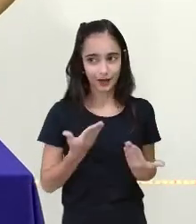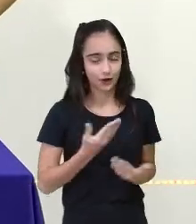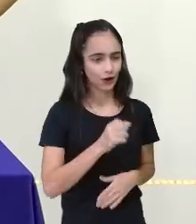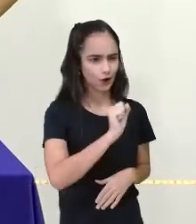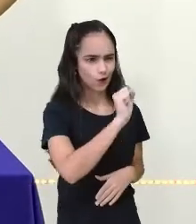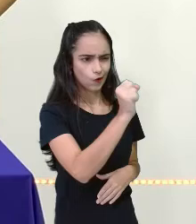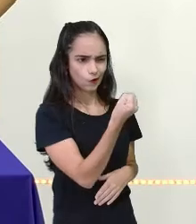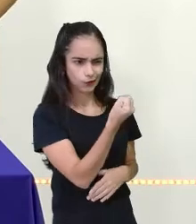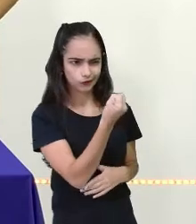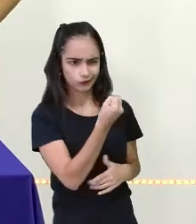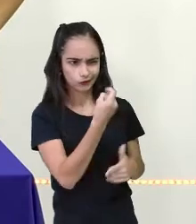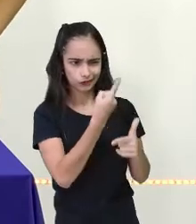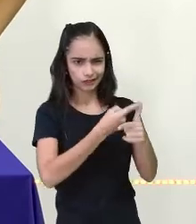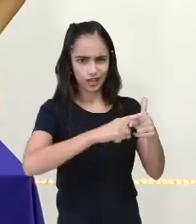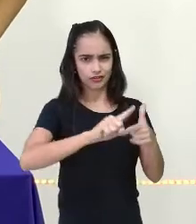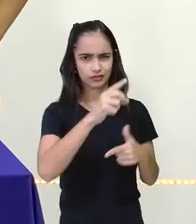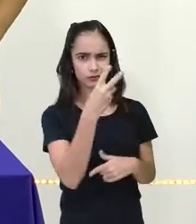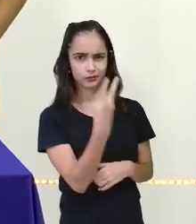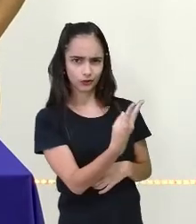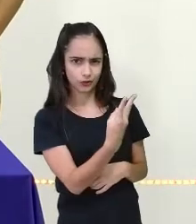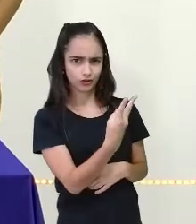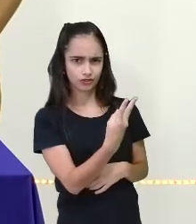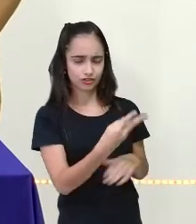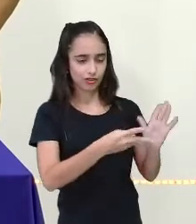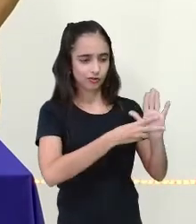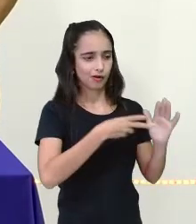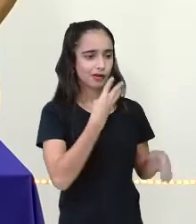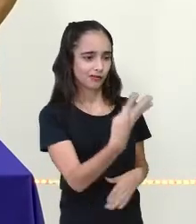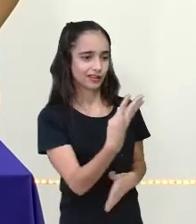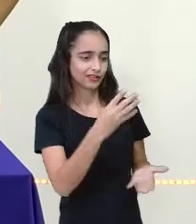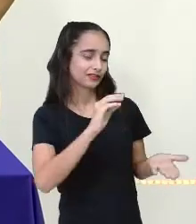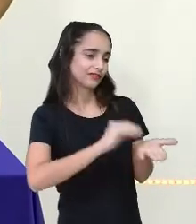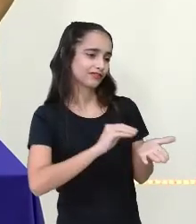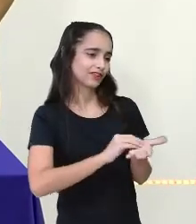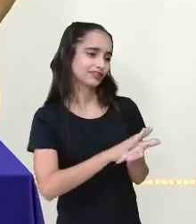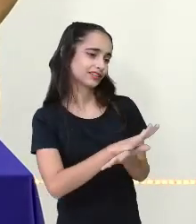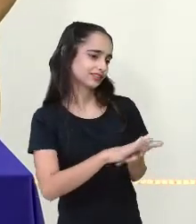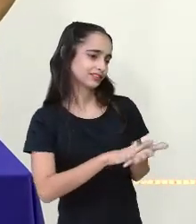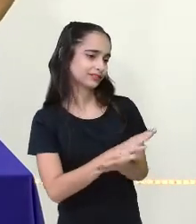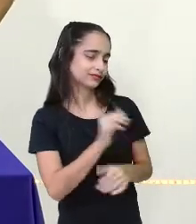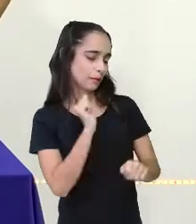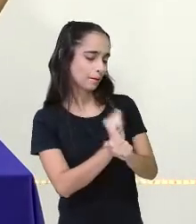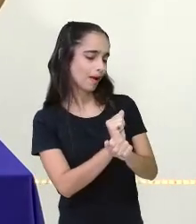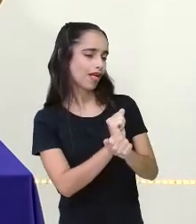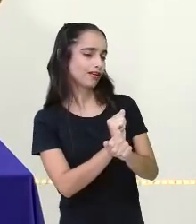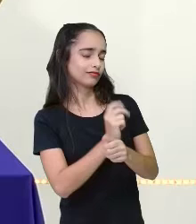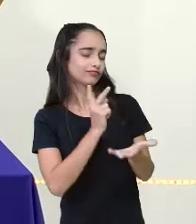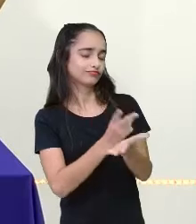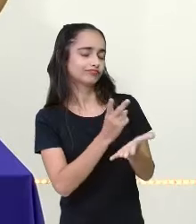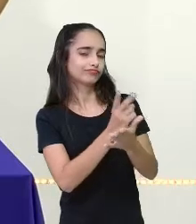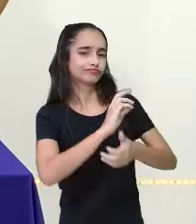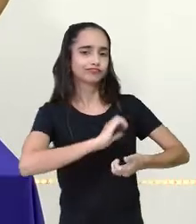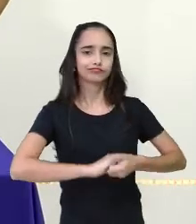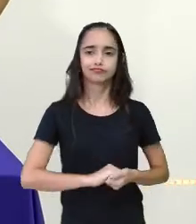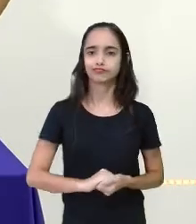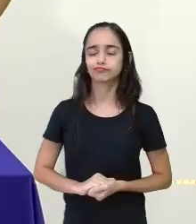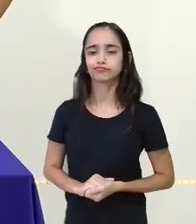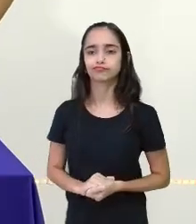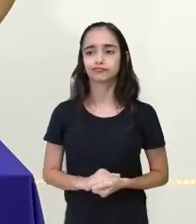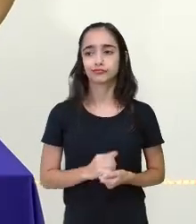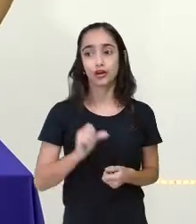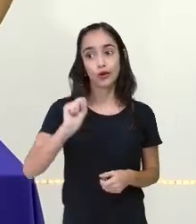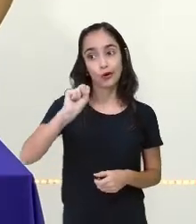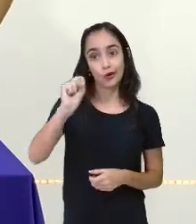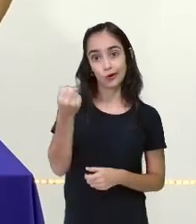resta nada. 8 dividido por 2, 4, não resta nada. Continuamos no mesmo lugar. Vamos lá.